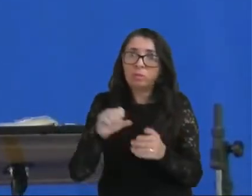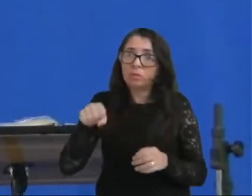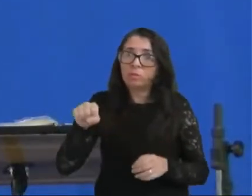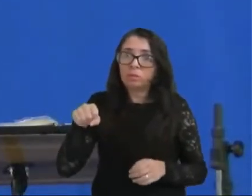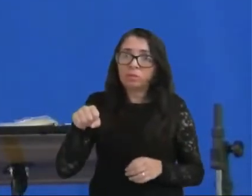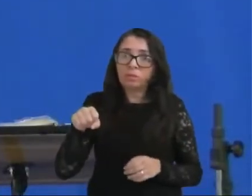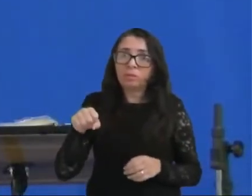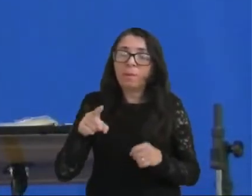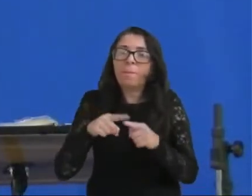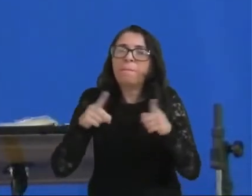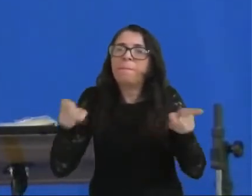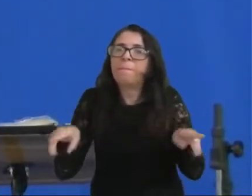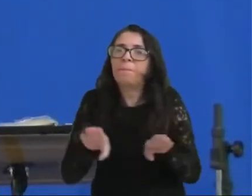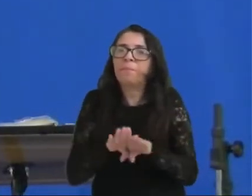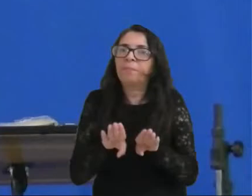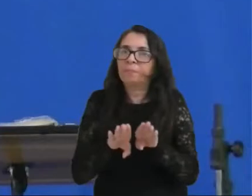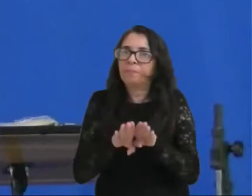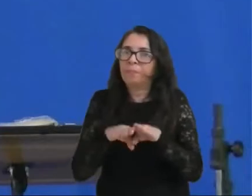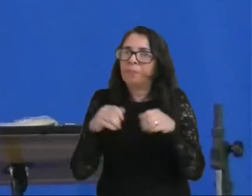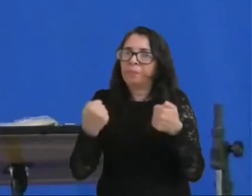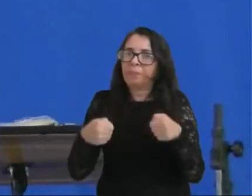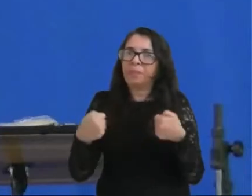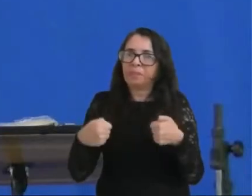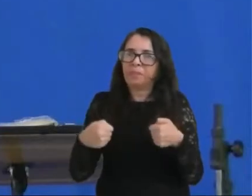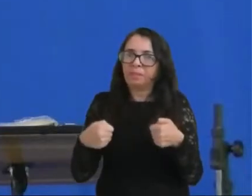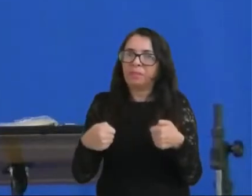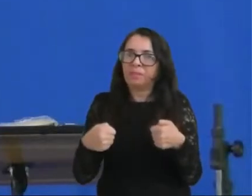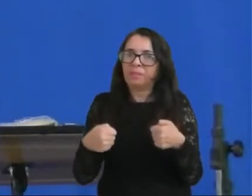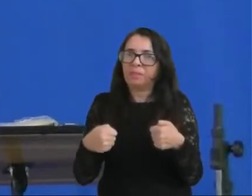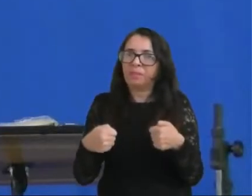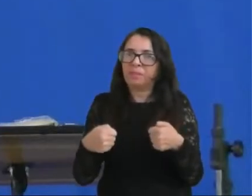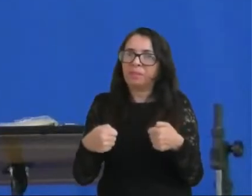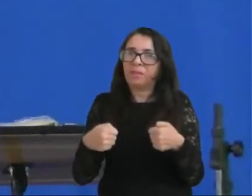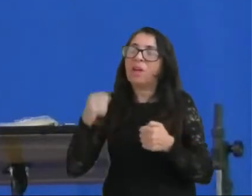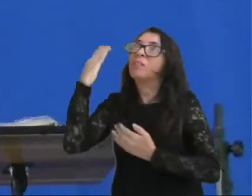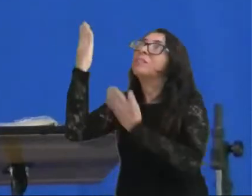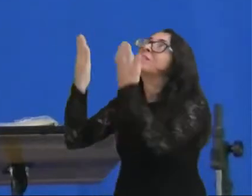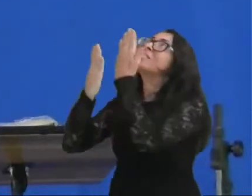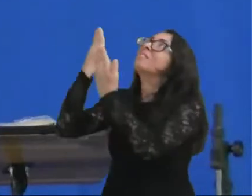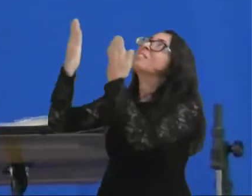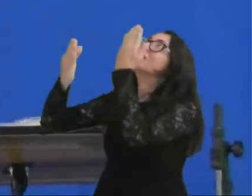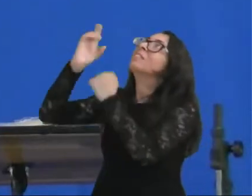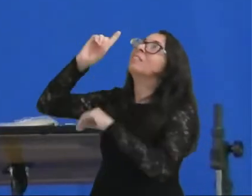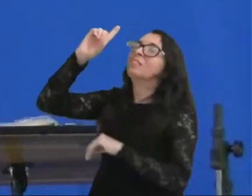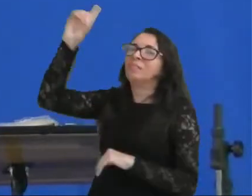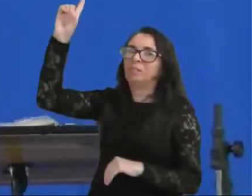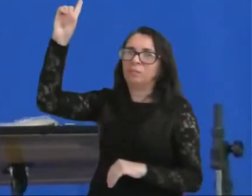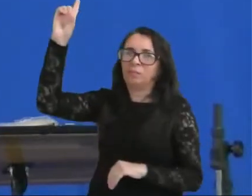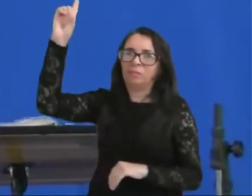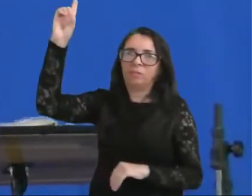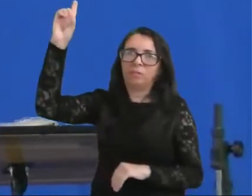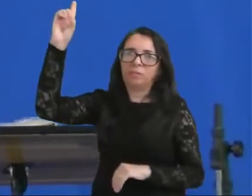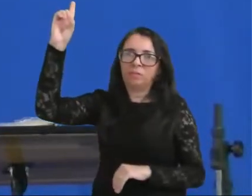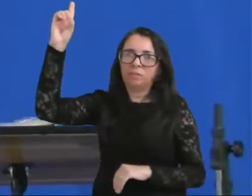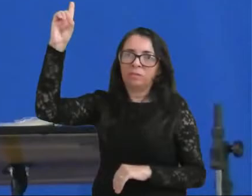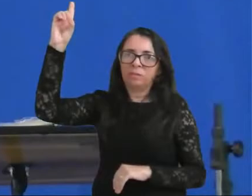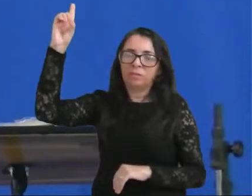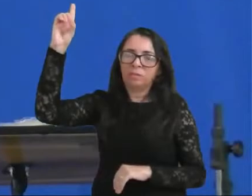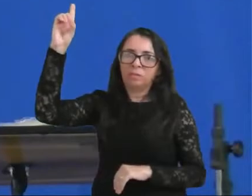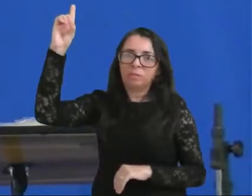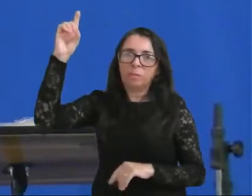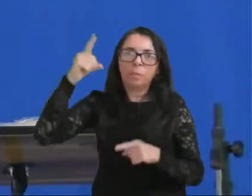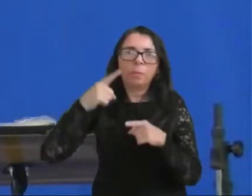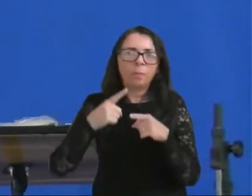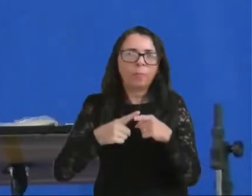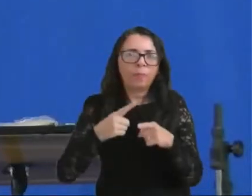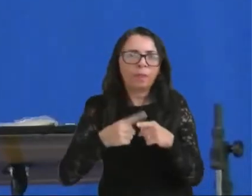Nós podemos enxergar, Jesus reina no seu trono de glória, mas a igreja não consegue enxergar que Ele é